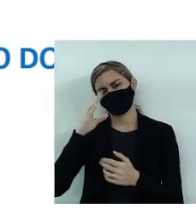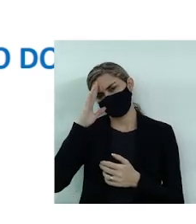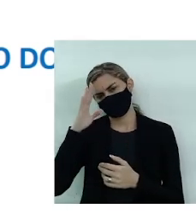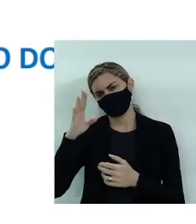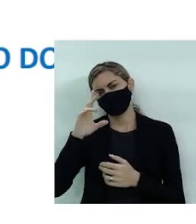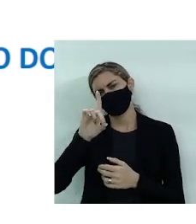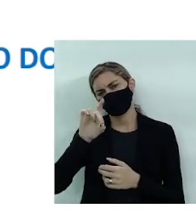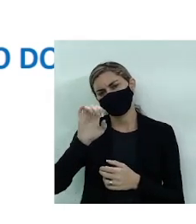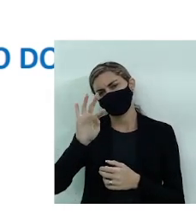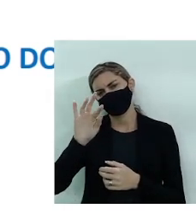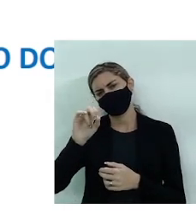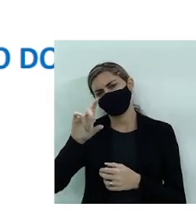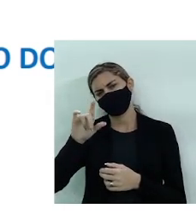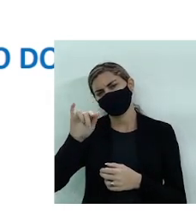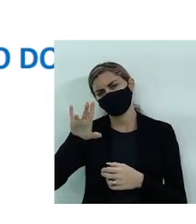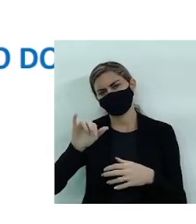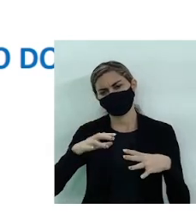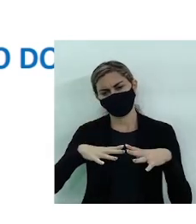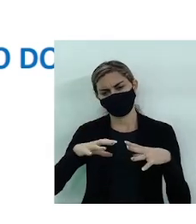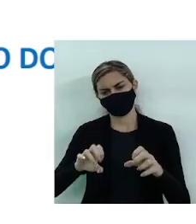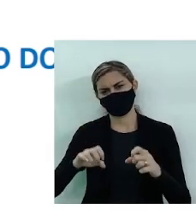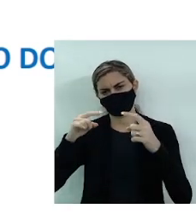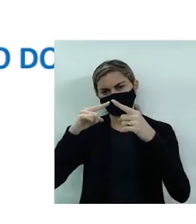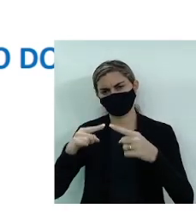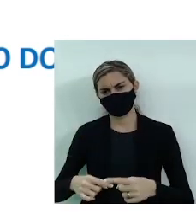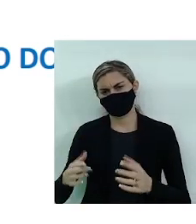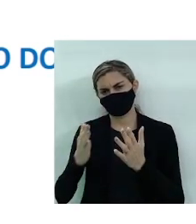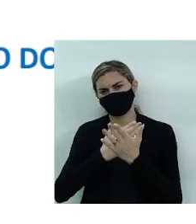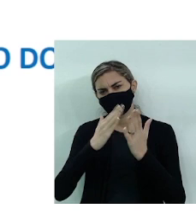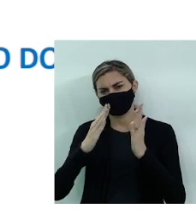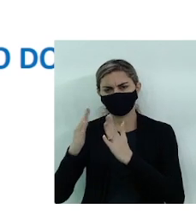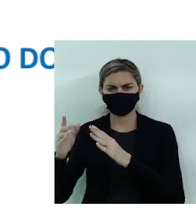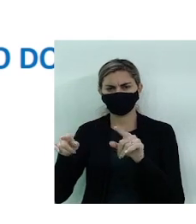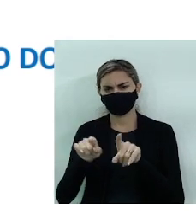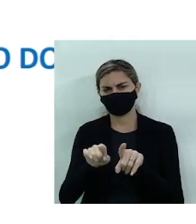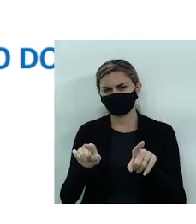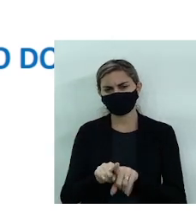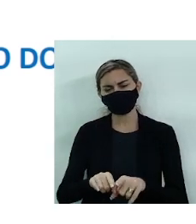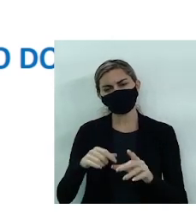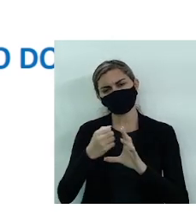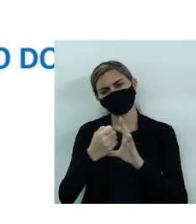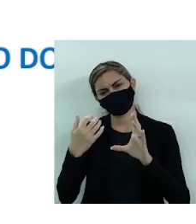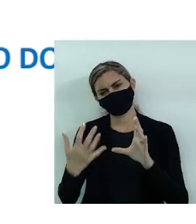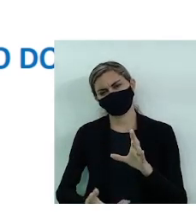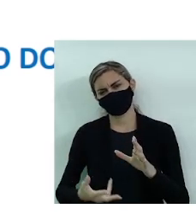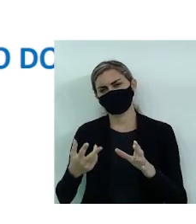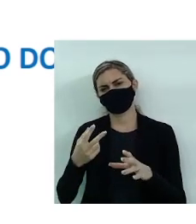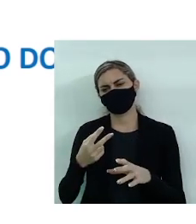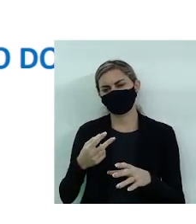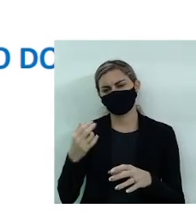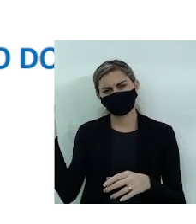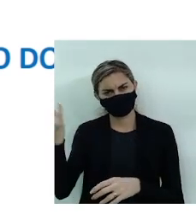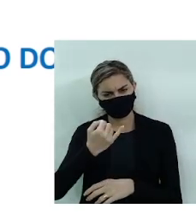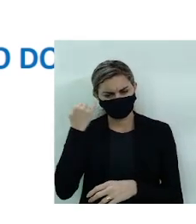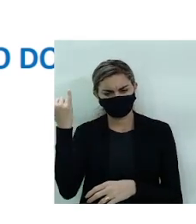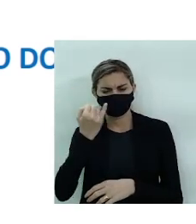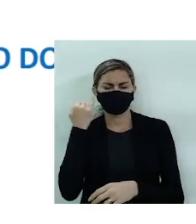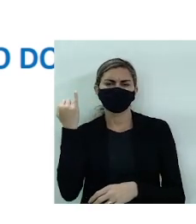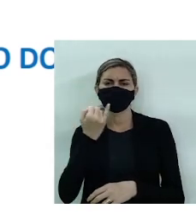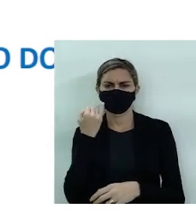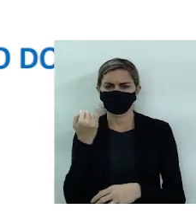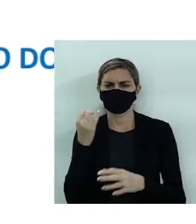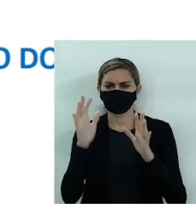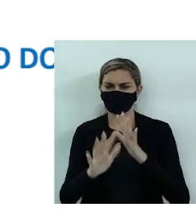princípios deontológicos e ética aplicada à biblioteconomia. Vamos tratar também dos aspectos previamente importantes relacionados